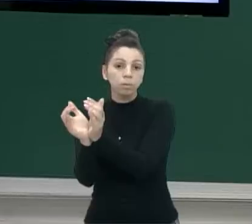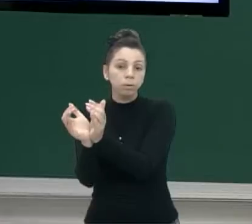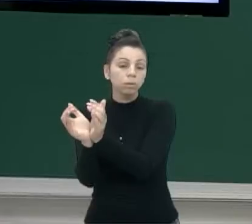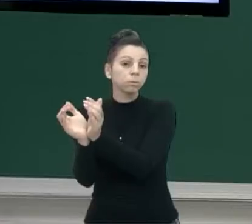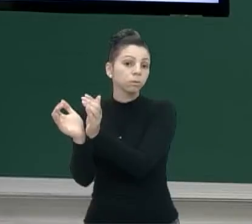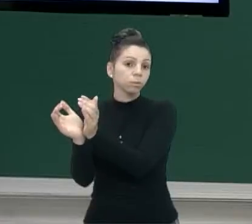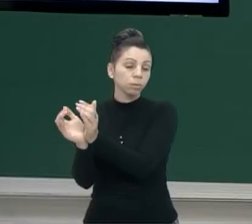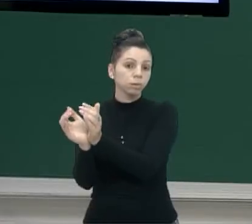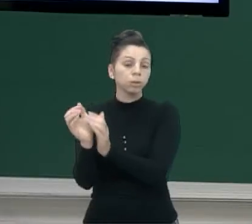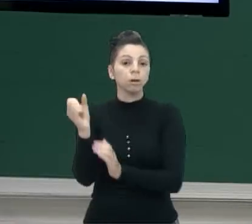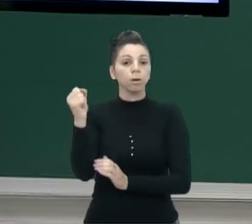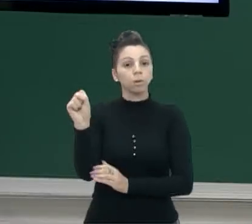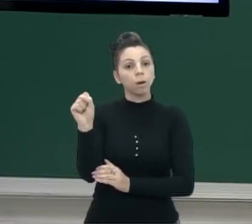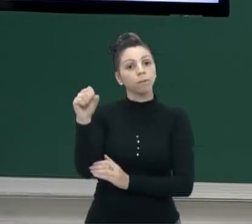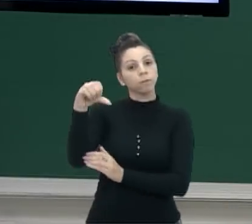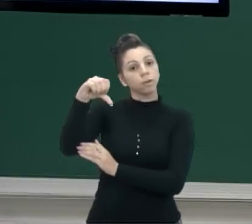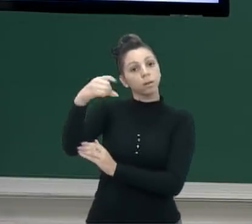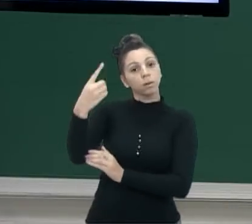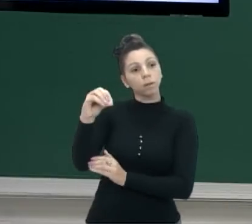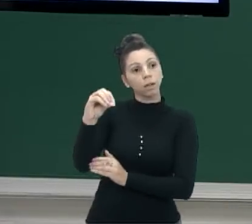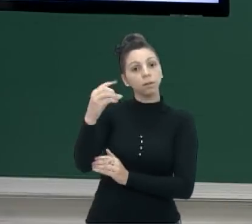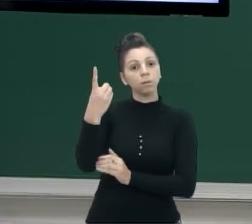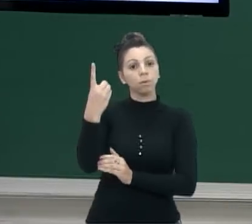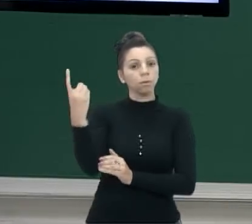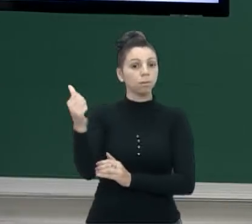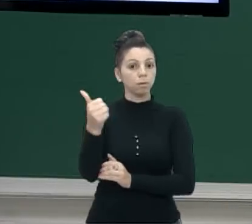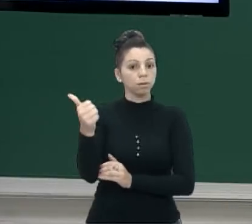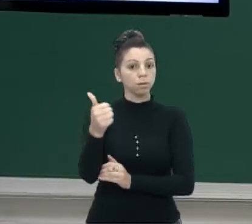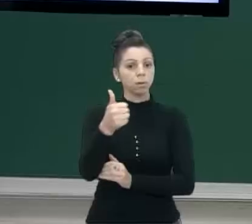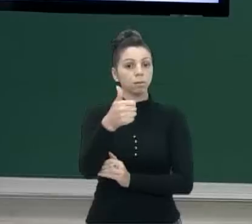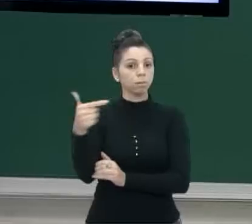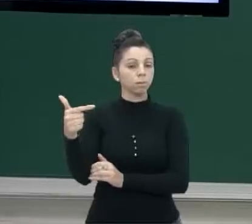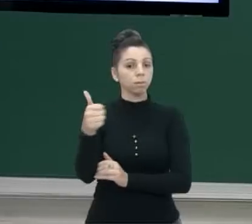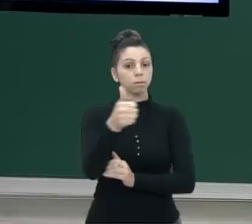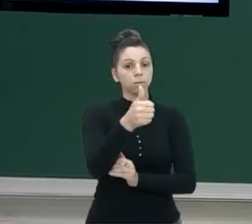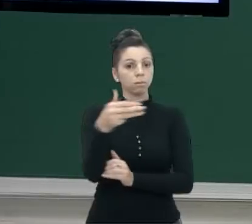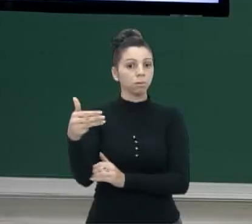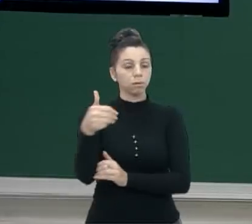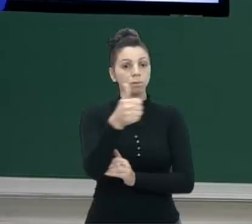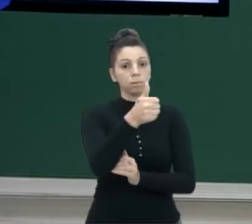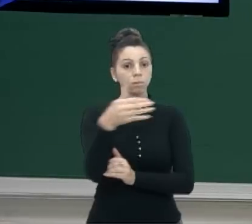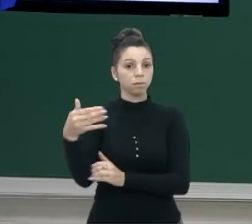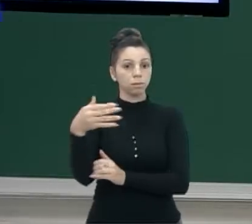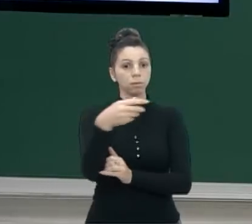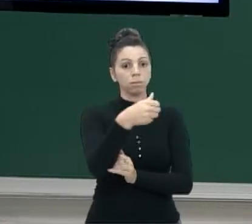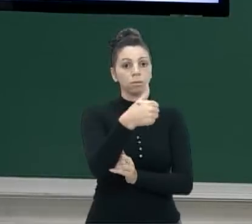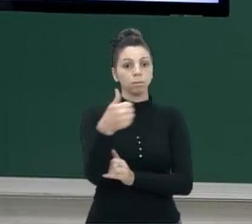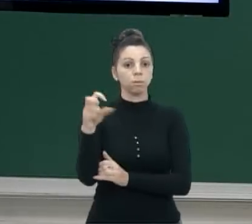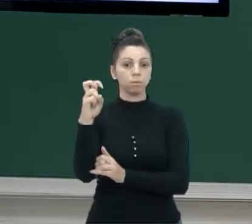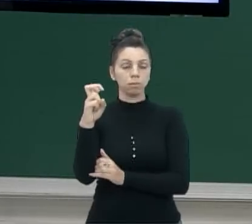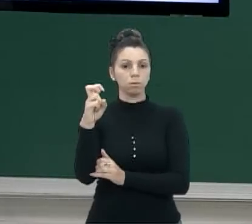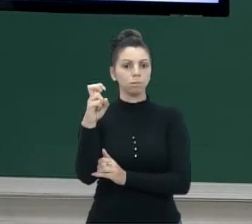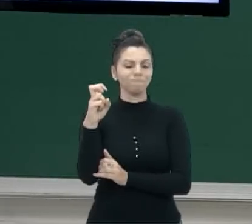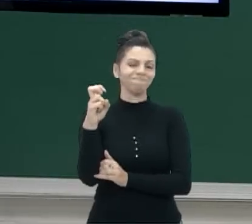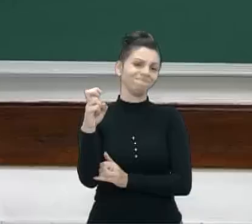6, 7, 8, 9, 10, 11, 12, 13, 14,